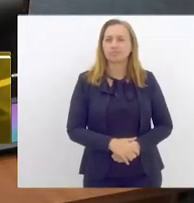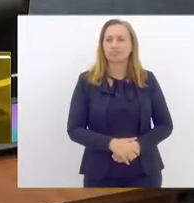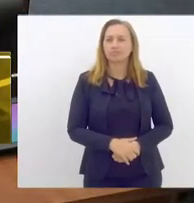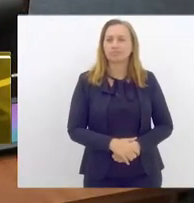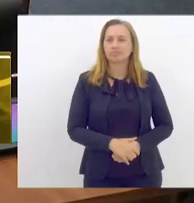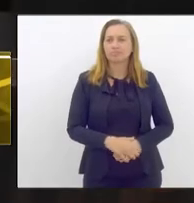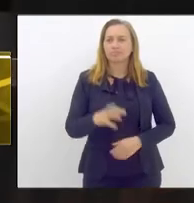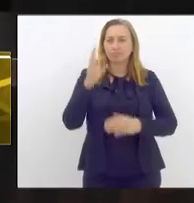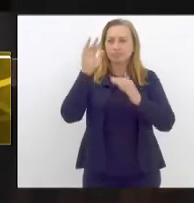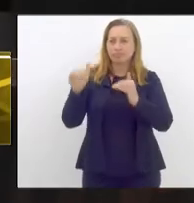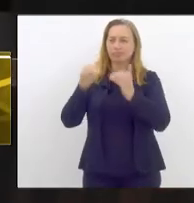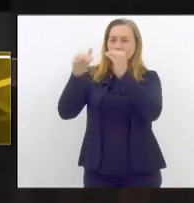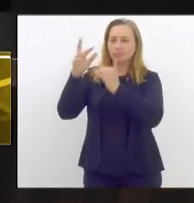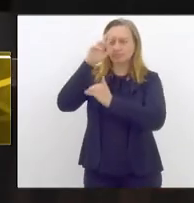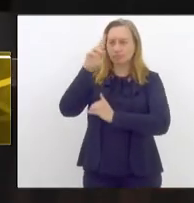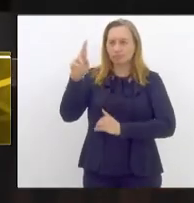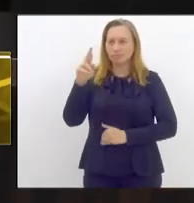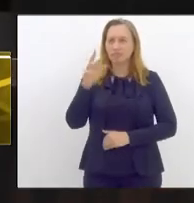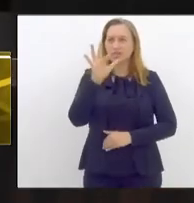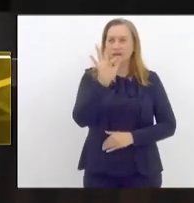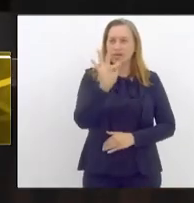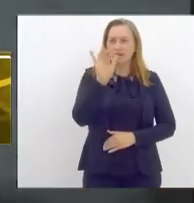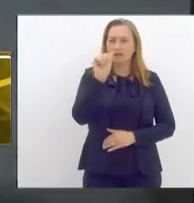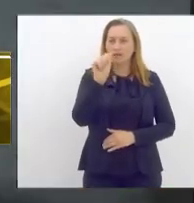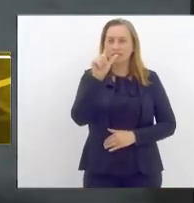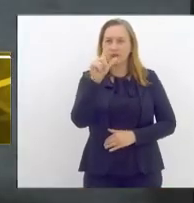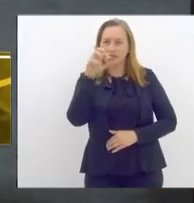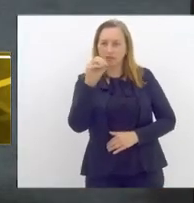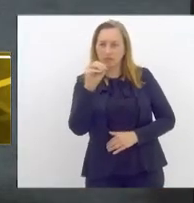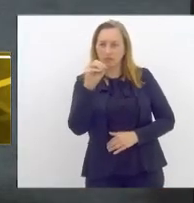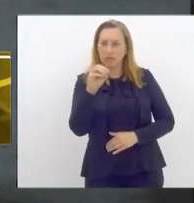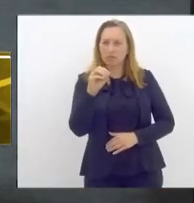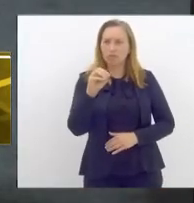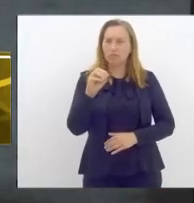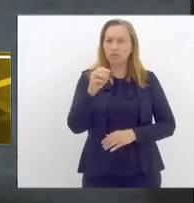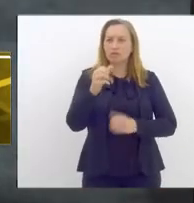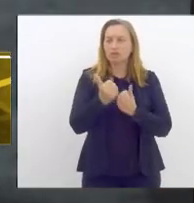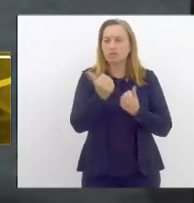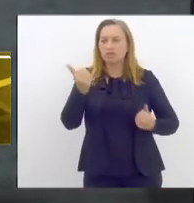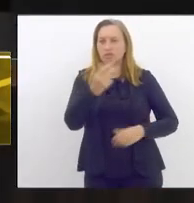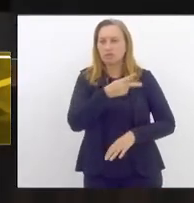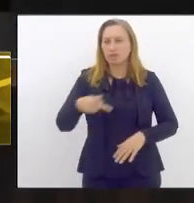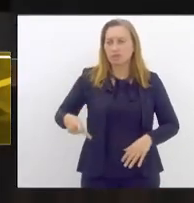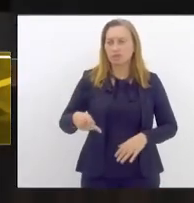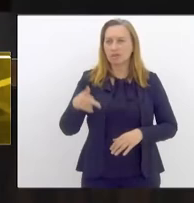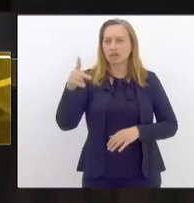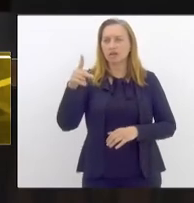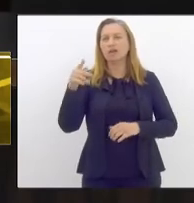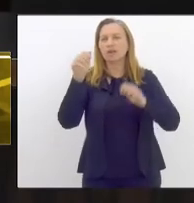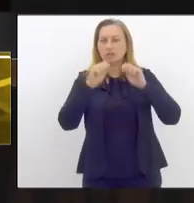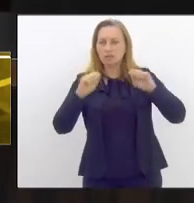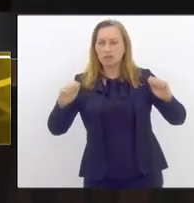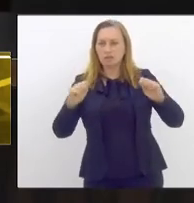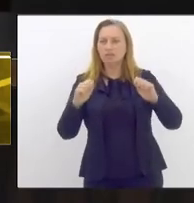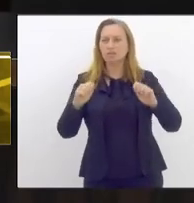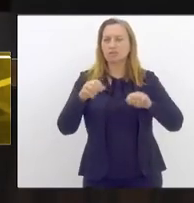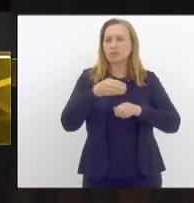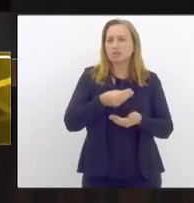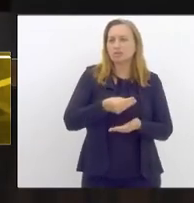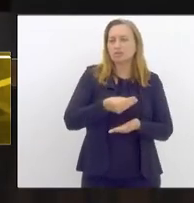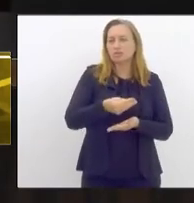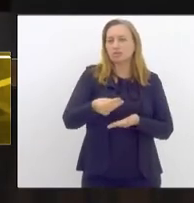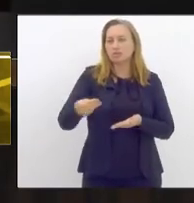os Excelentíssimo Senhor Flávio Cordeiro vice-presidente da Associação dos distribuidores do Rio de